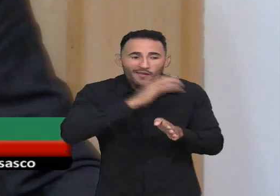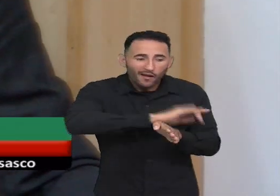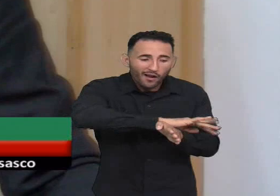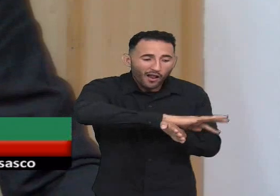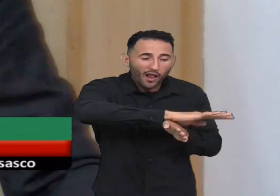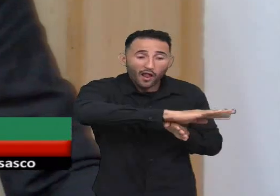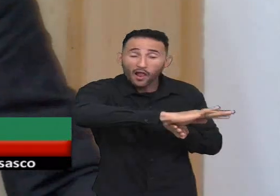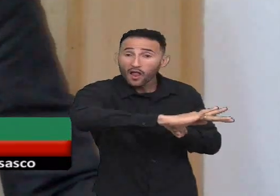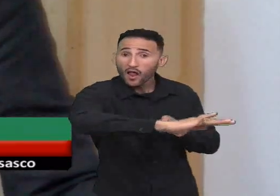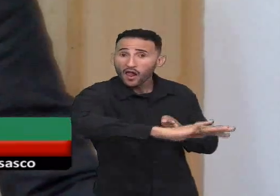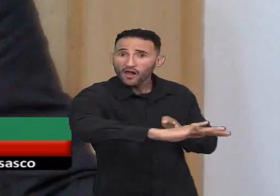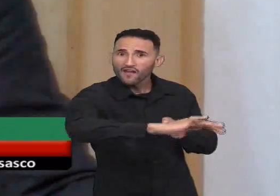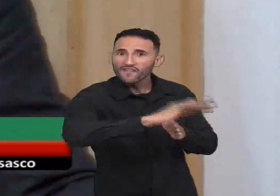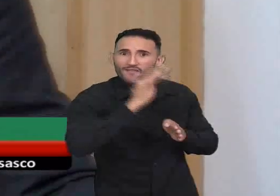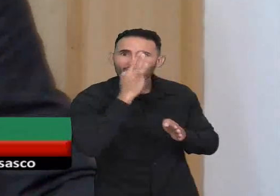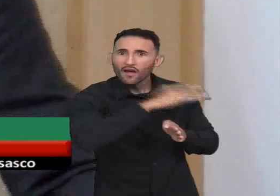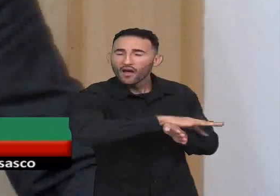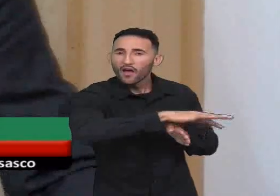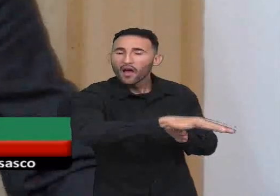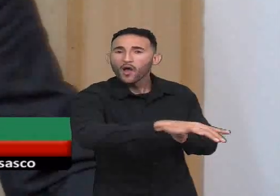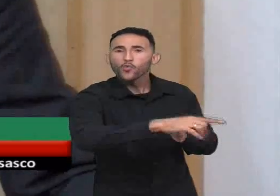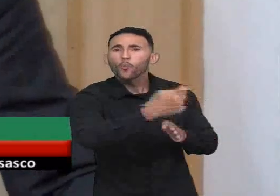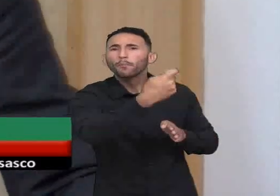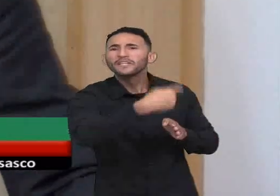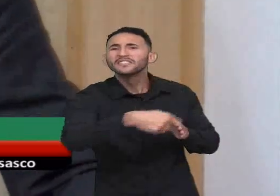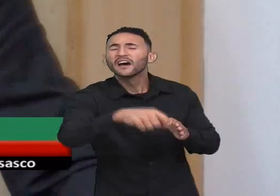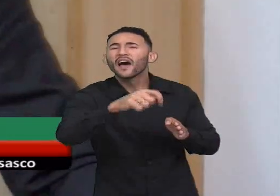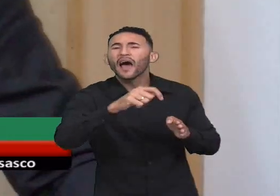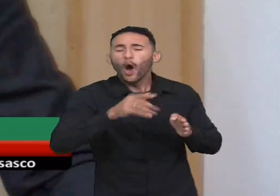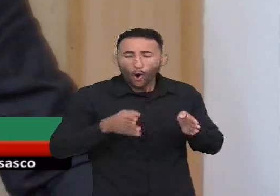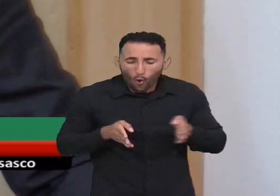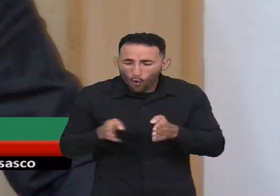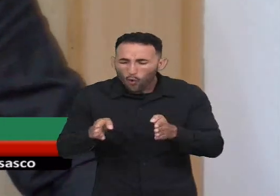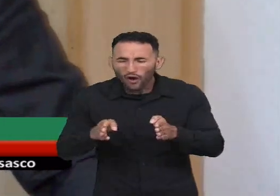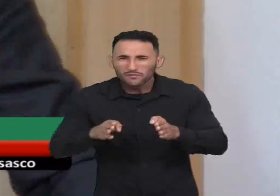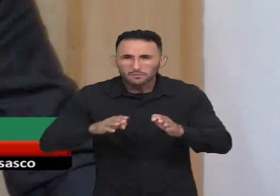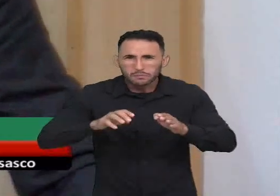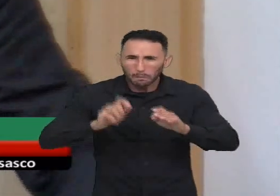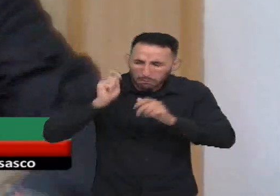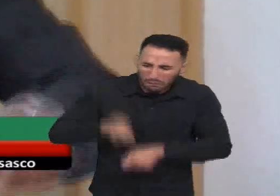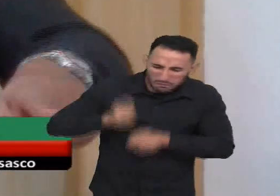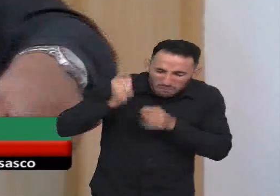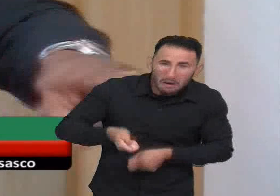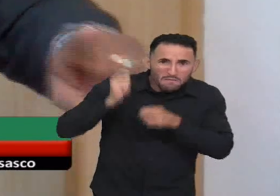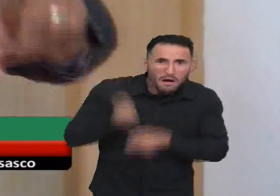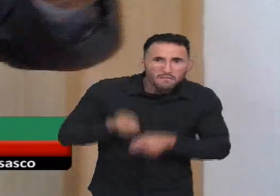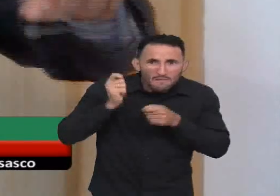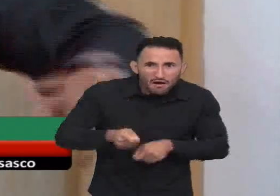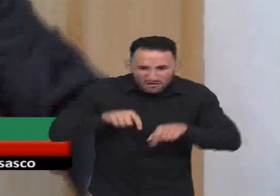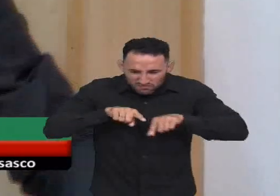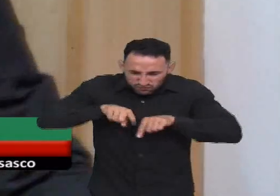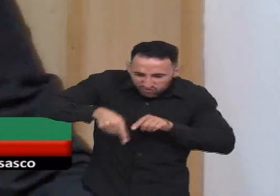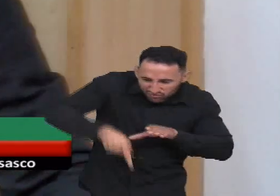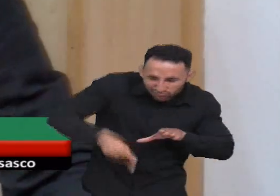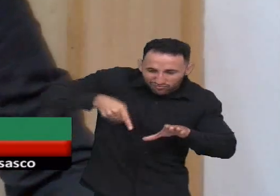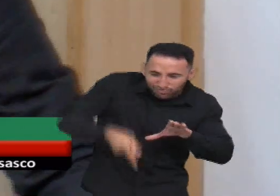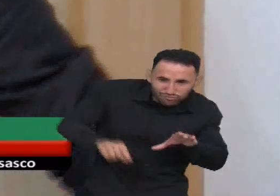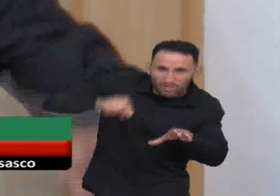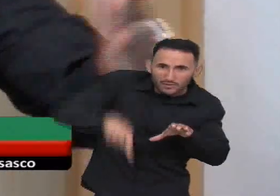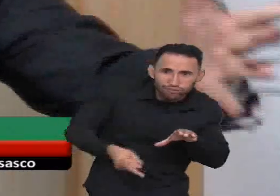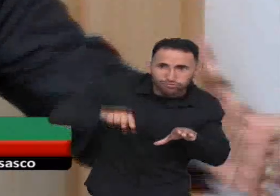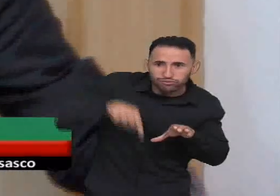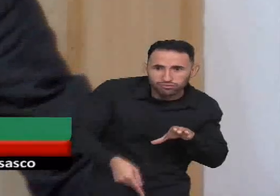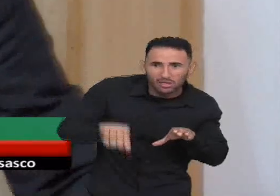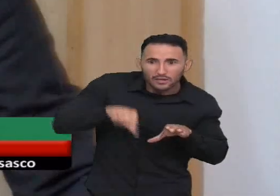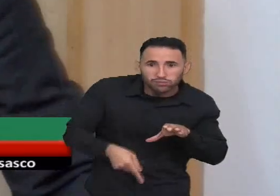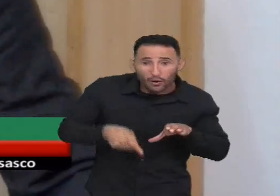que não precisava mais sair aí rasgando uma rua de fora a fora, tinha uma sonda lá que entrava e fazia,